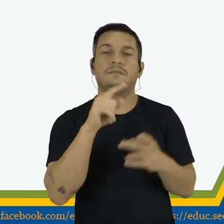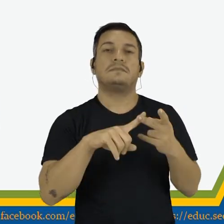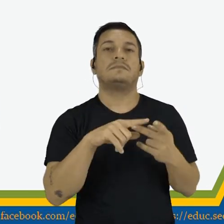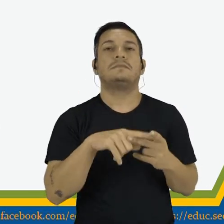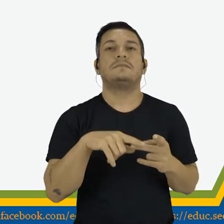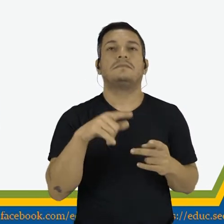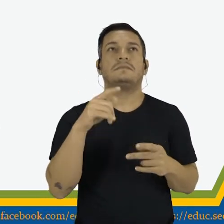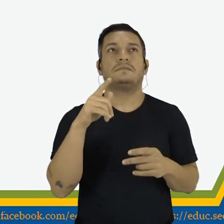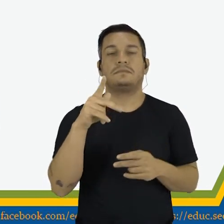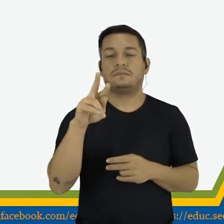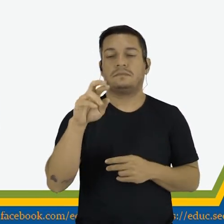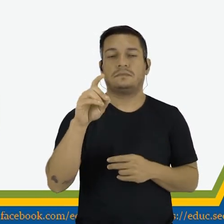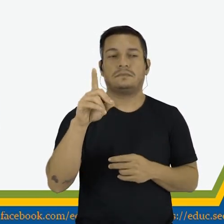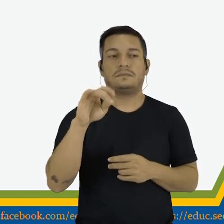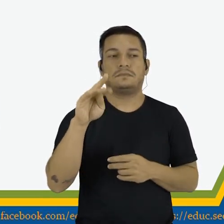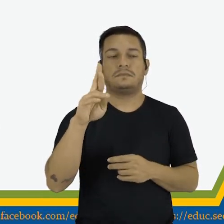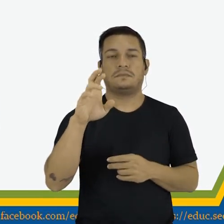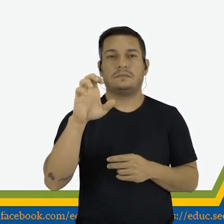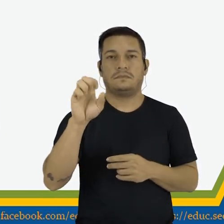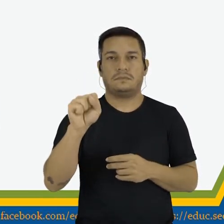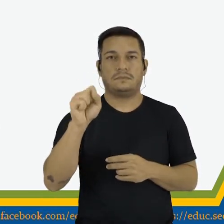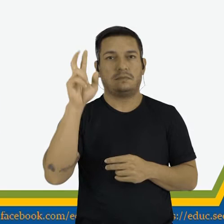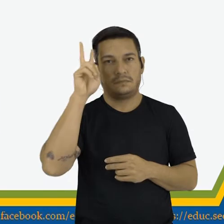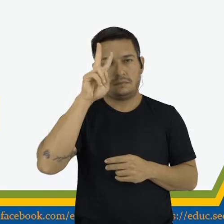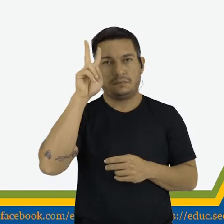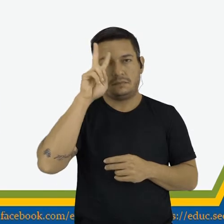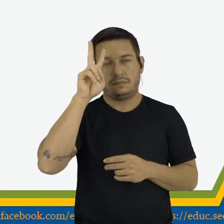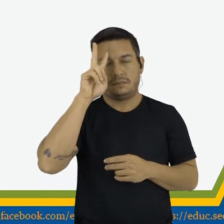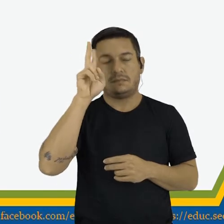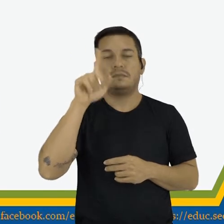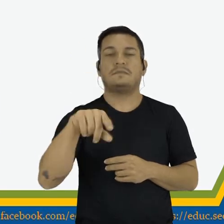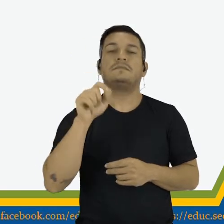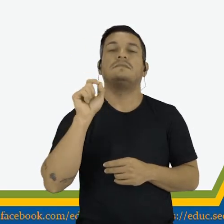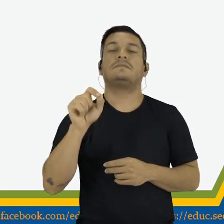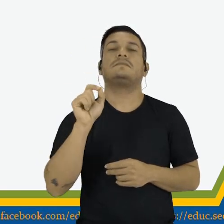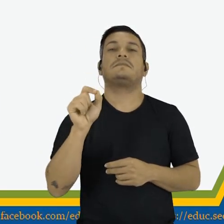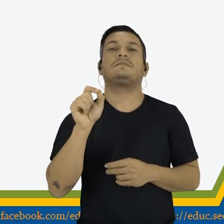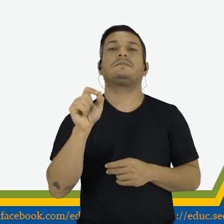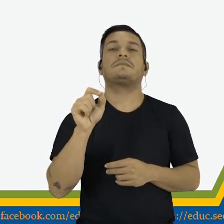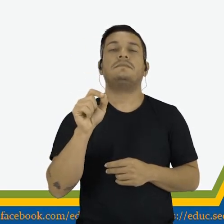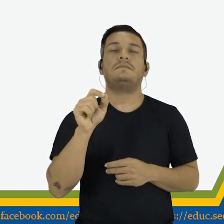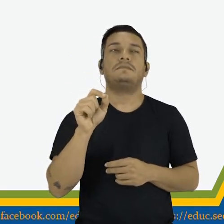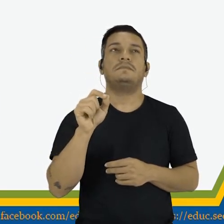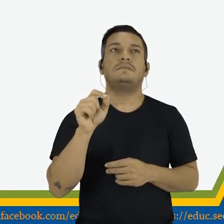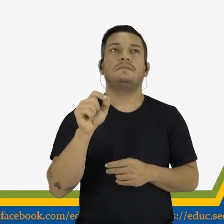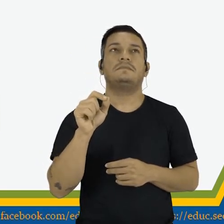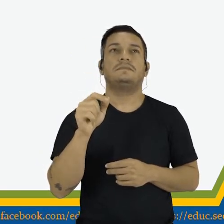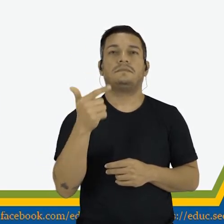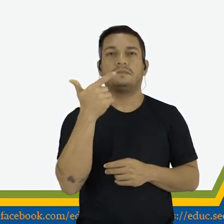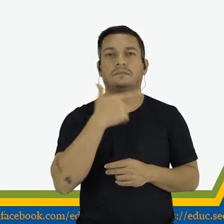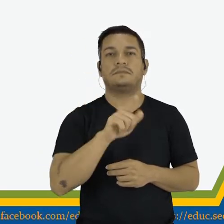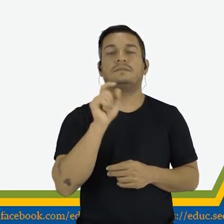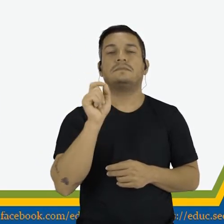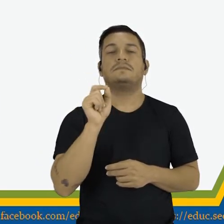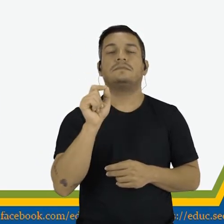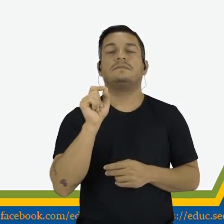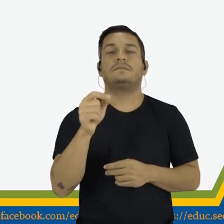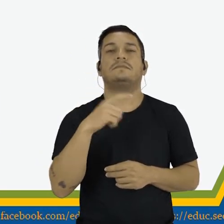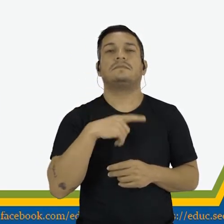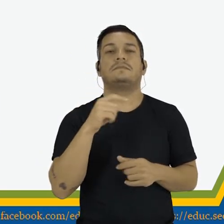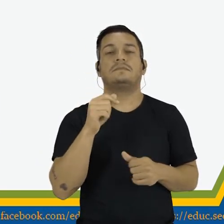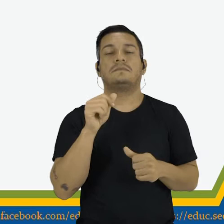os produtores. Lembra que os produtores são aqueles que conseguem produzir o seu